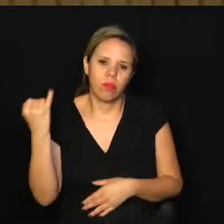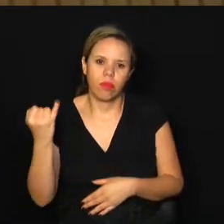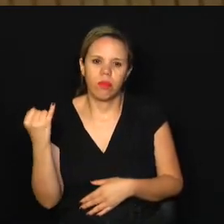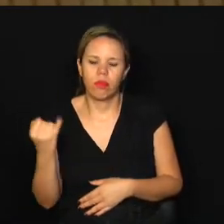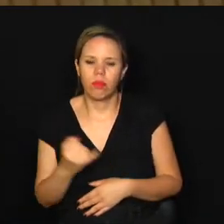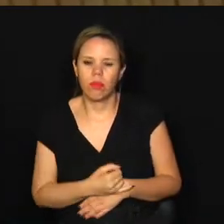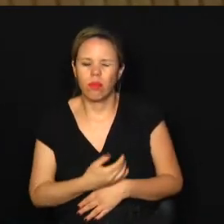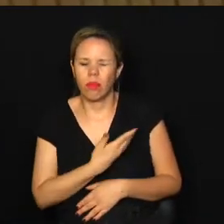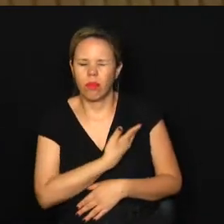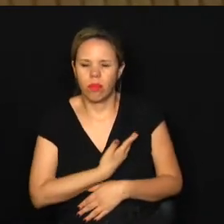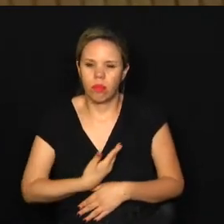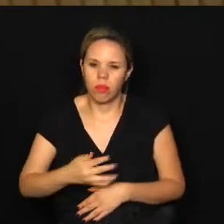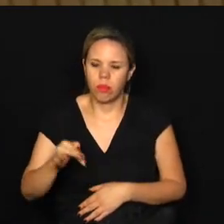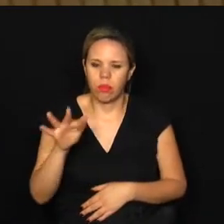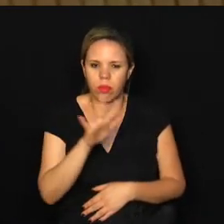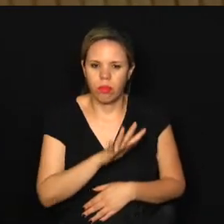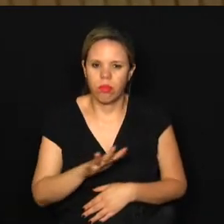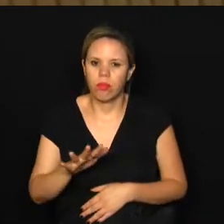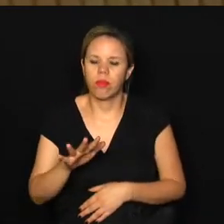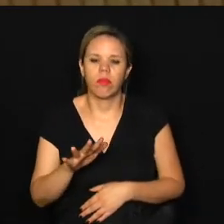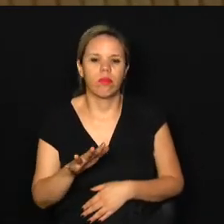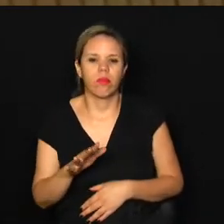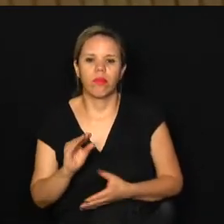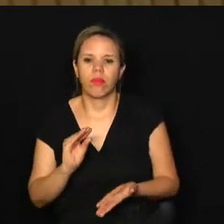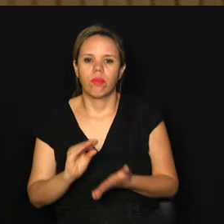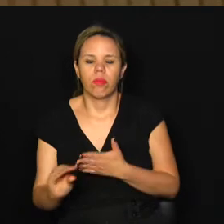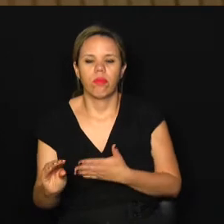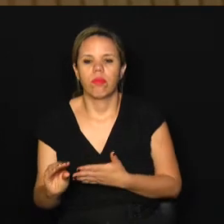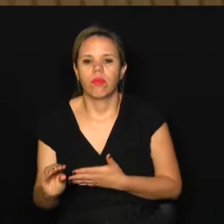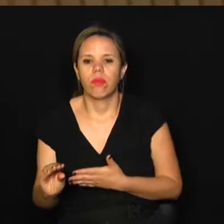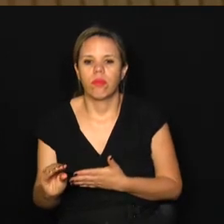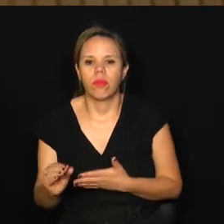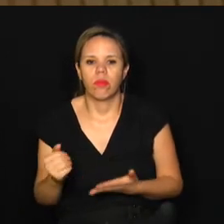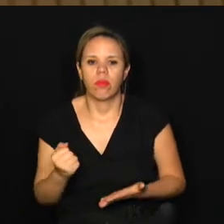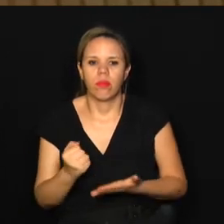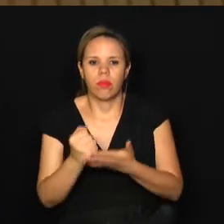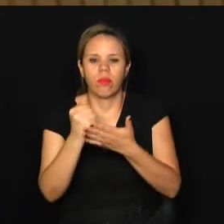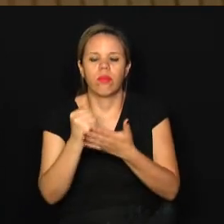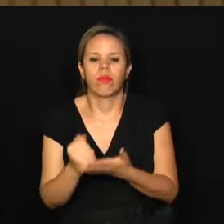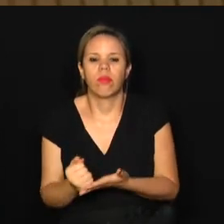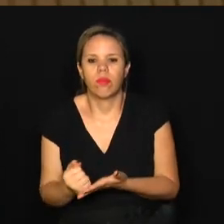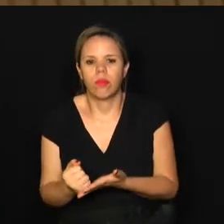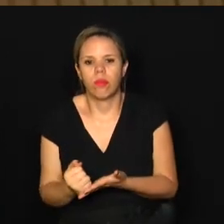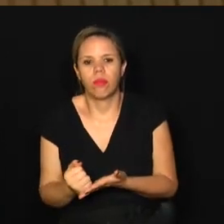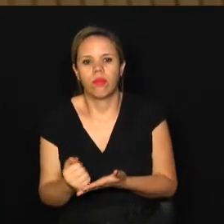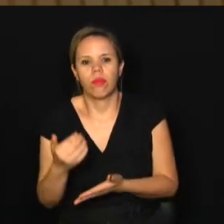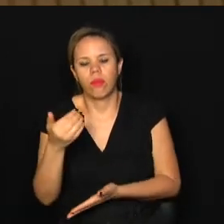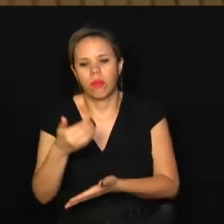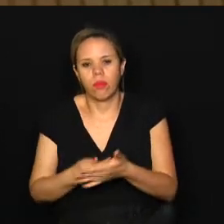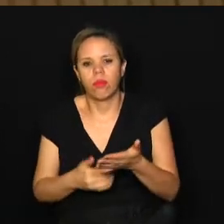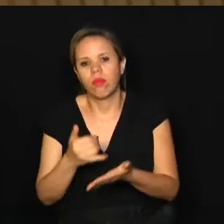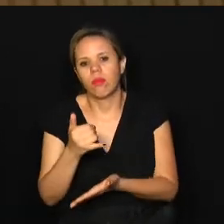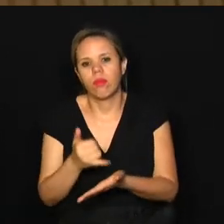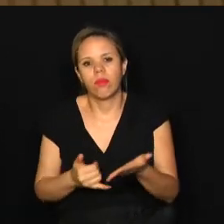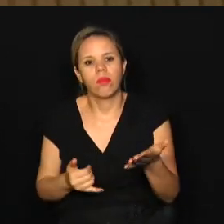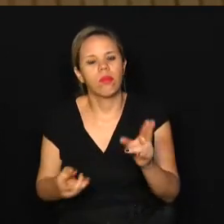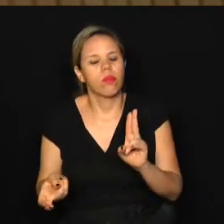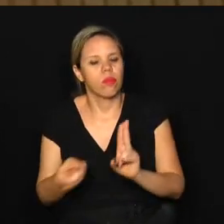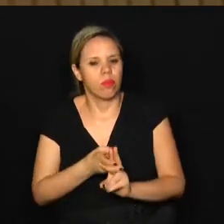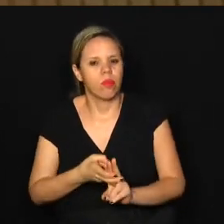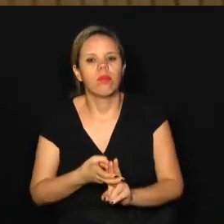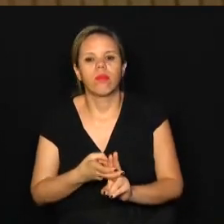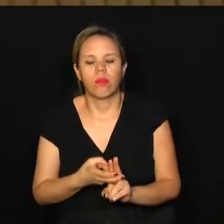do governo federal em relação aos repasses, tanto de ajuda para a queda dos tributos quanto para o SUS,